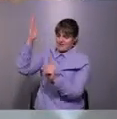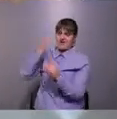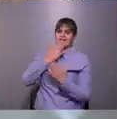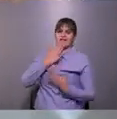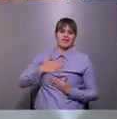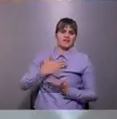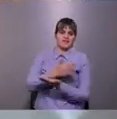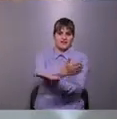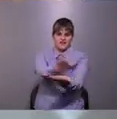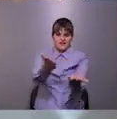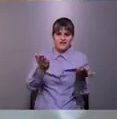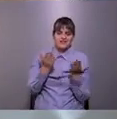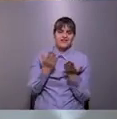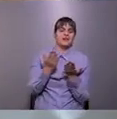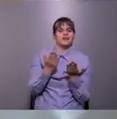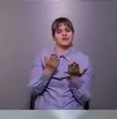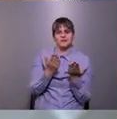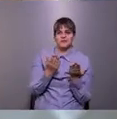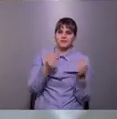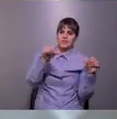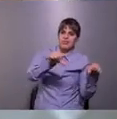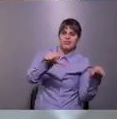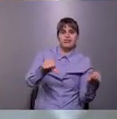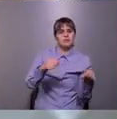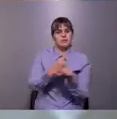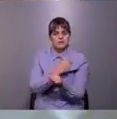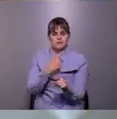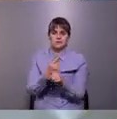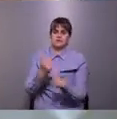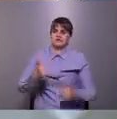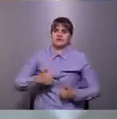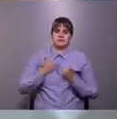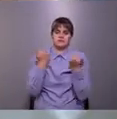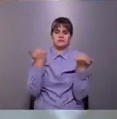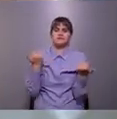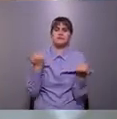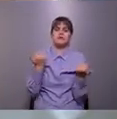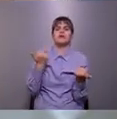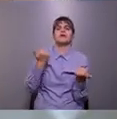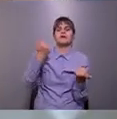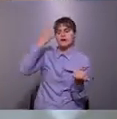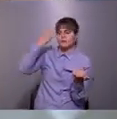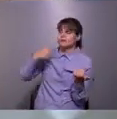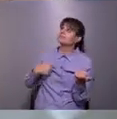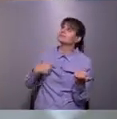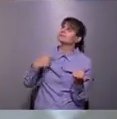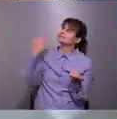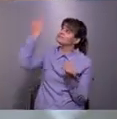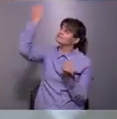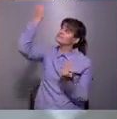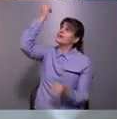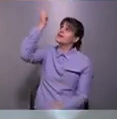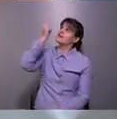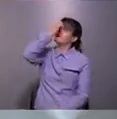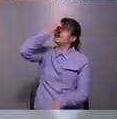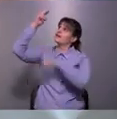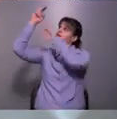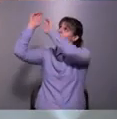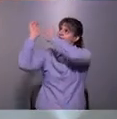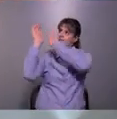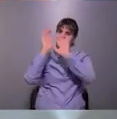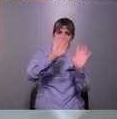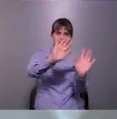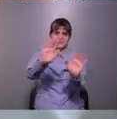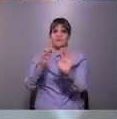de vencer as trevas do pecado, dignai-vos abençoar estas